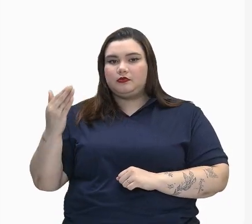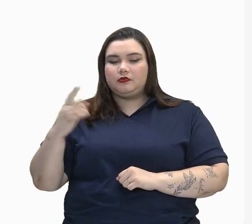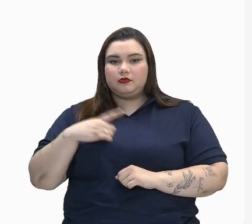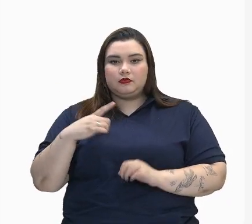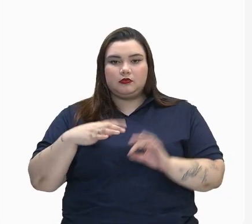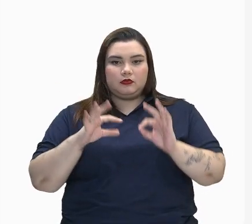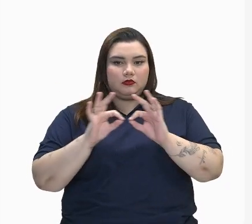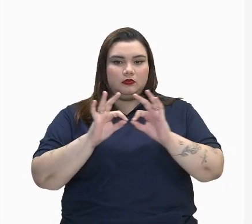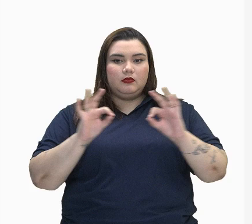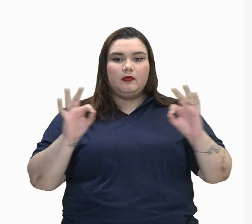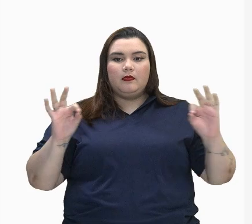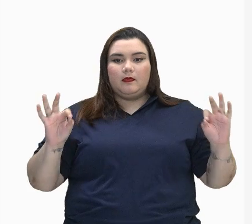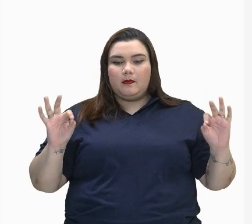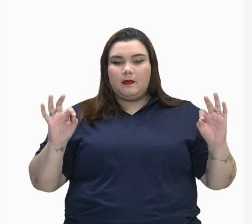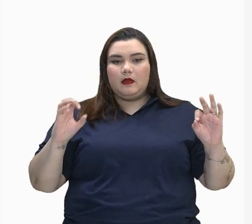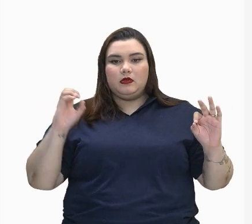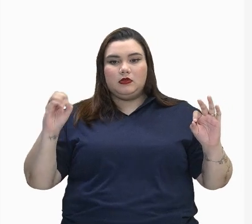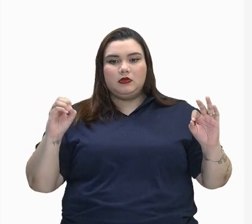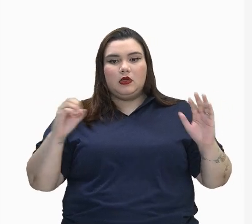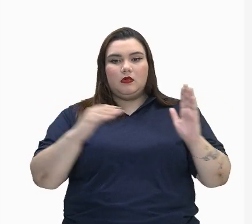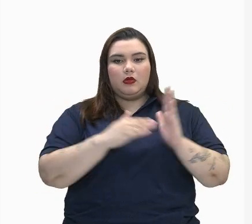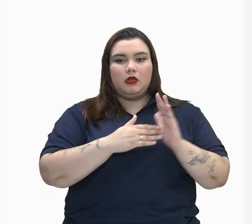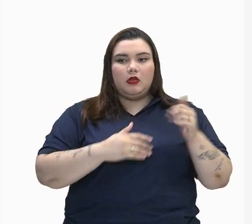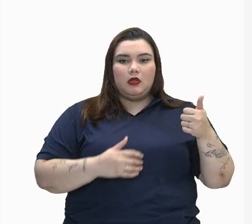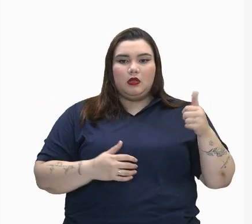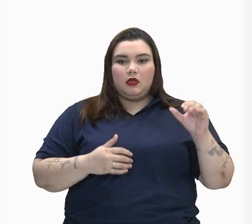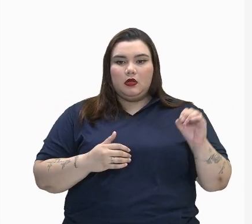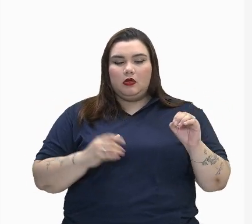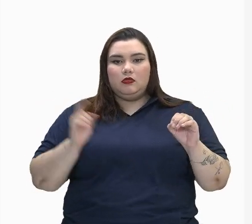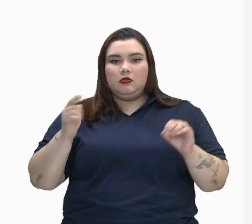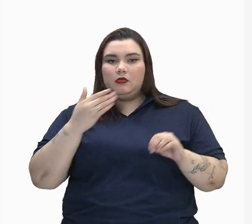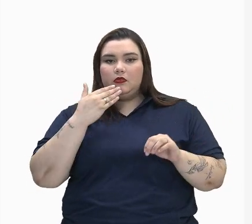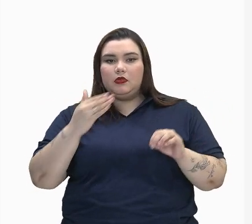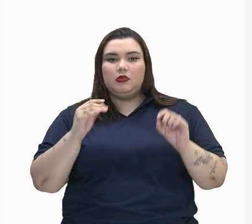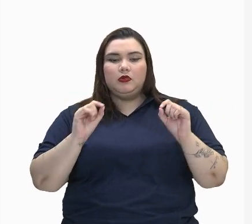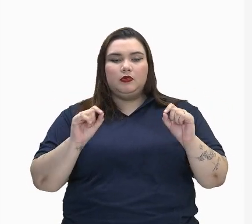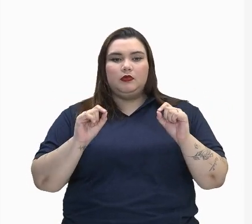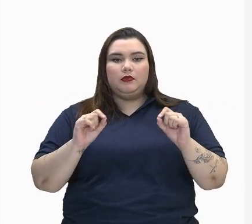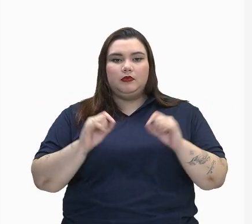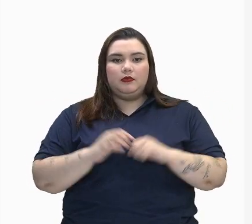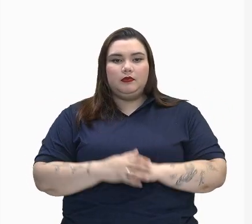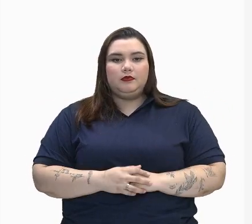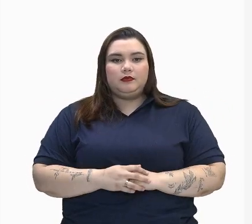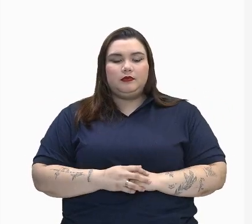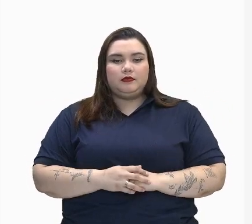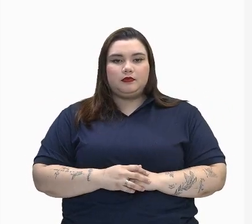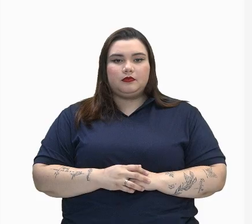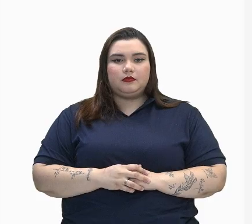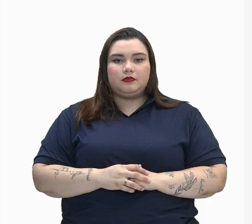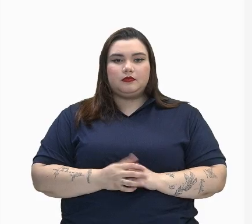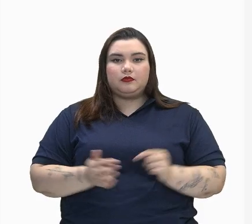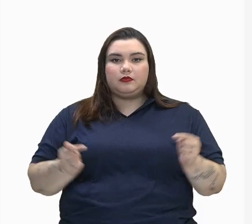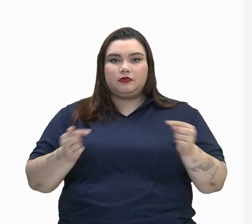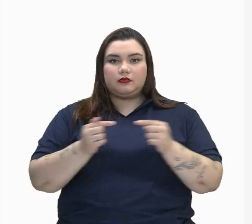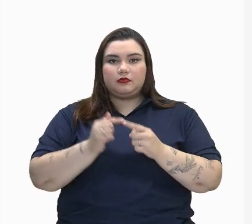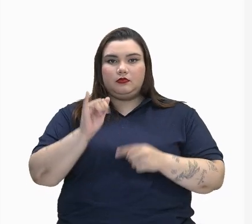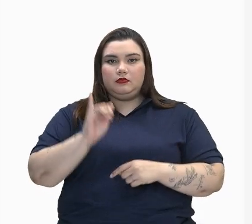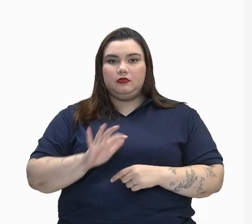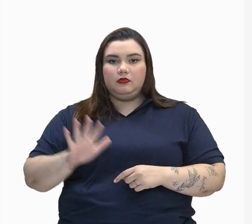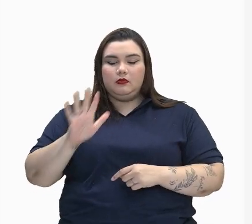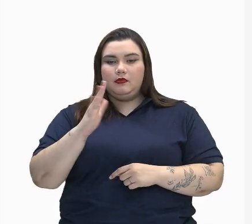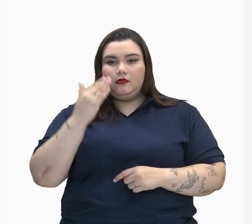reta. E o que está pedindo aí para você fazer nessa reta numérica? Qual é o comando da questão? Com base na